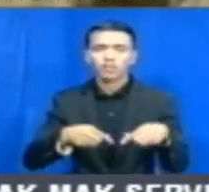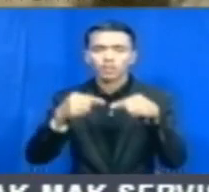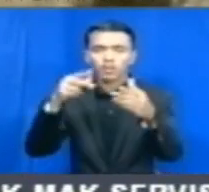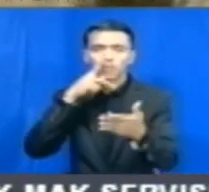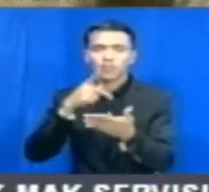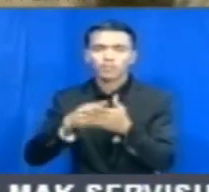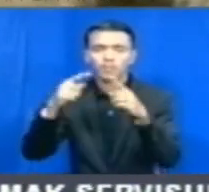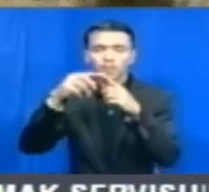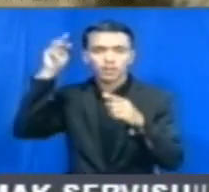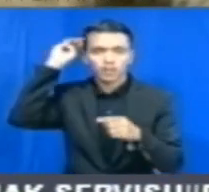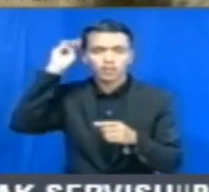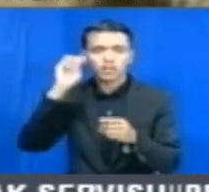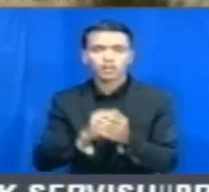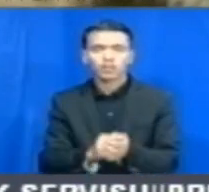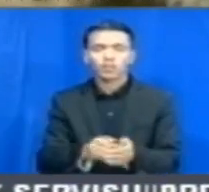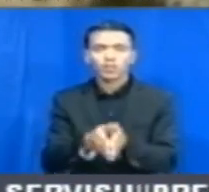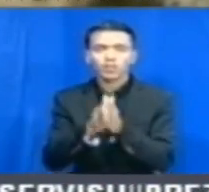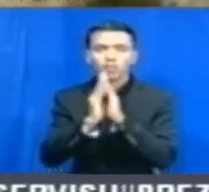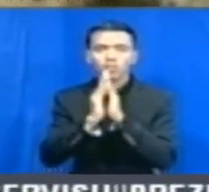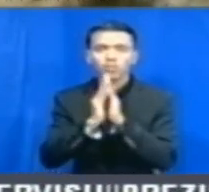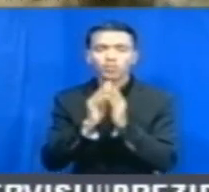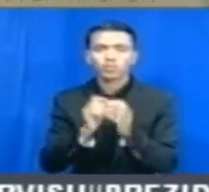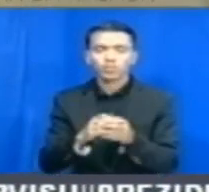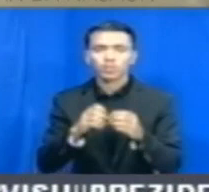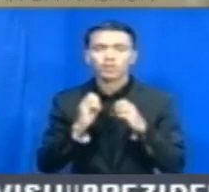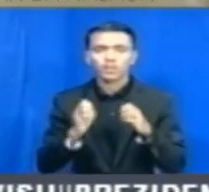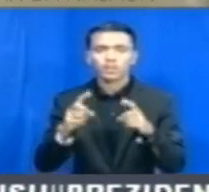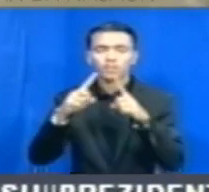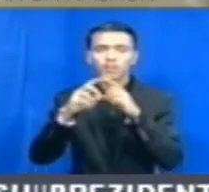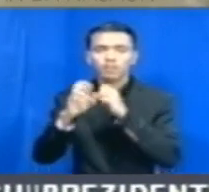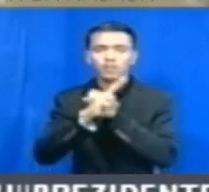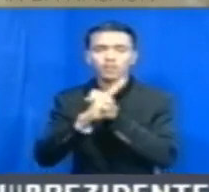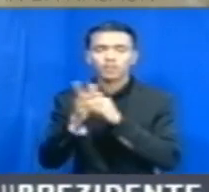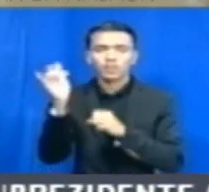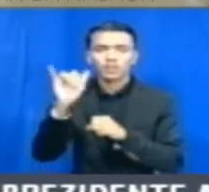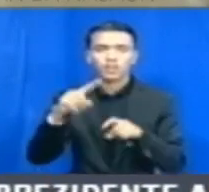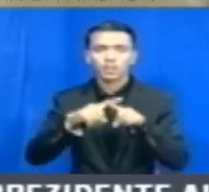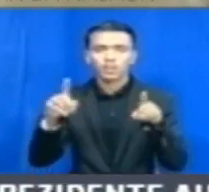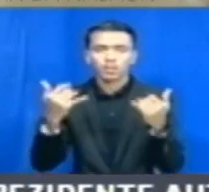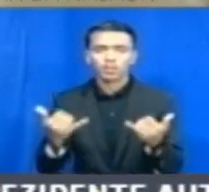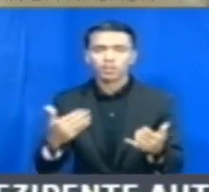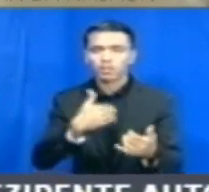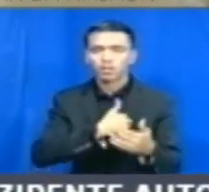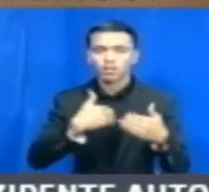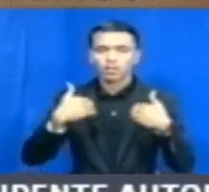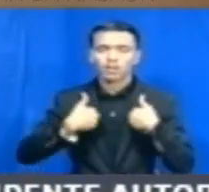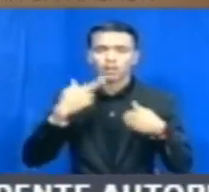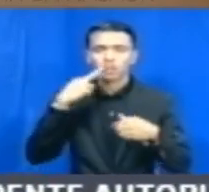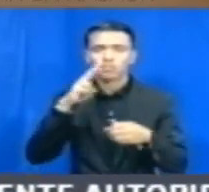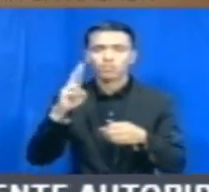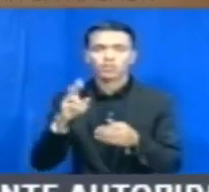ba ministério relevante hodi husu intervenção ba vítima sira mai beto agora se dá iha resposta.